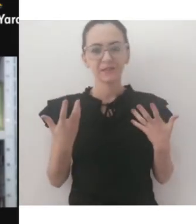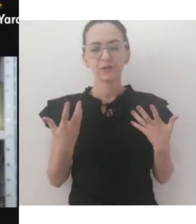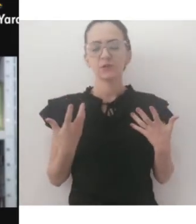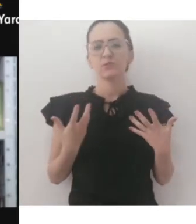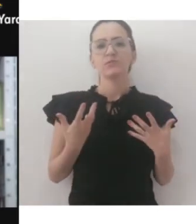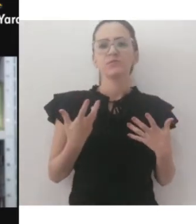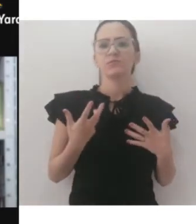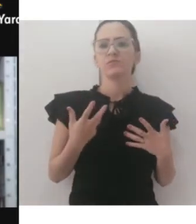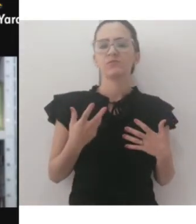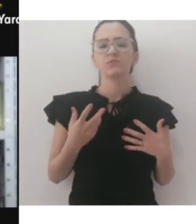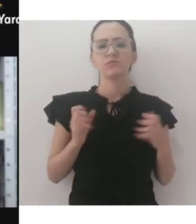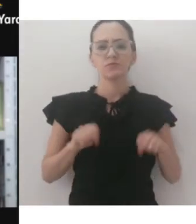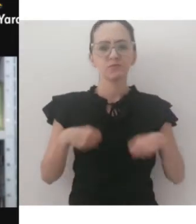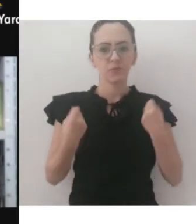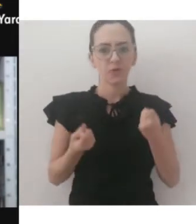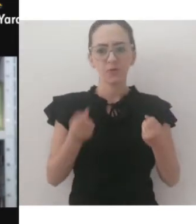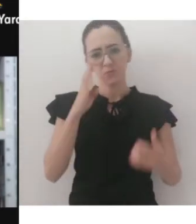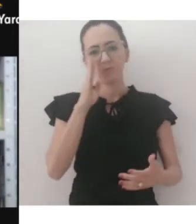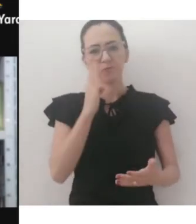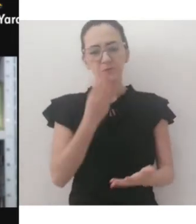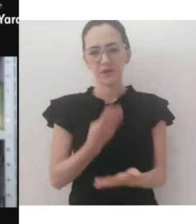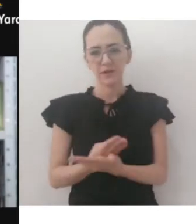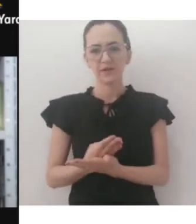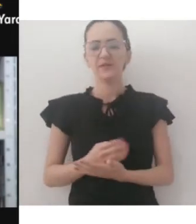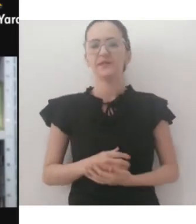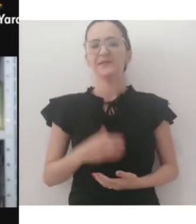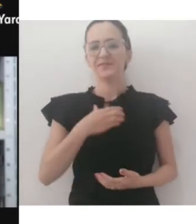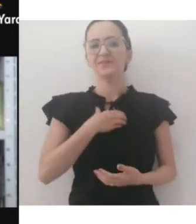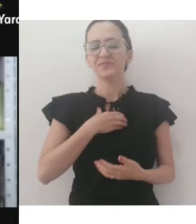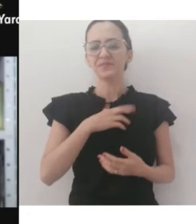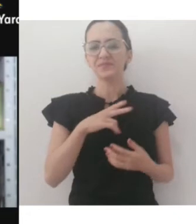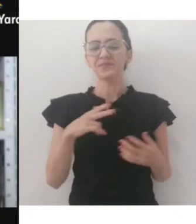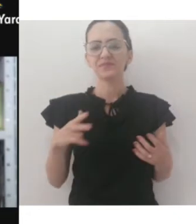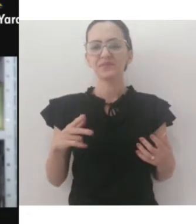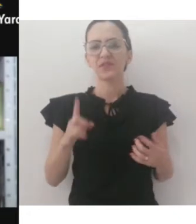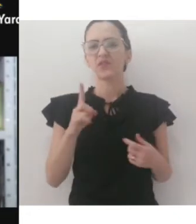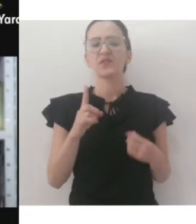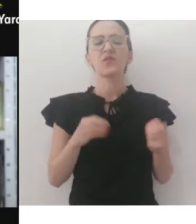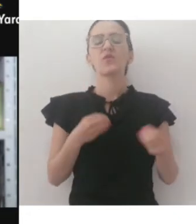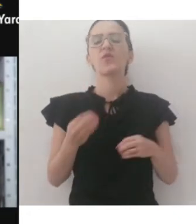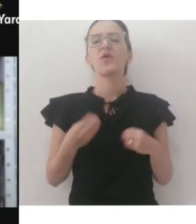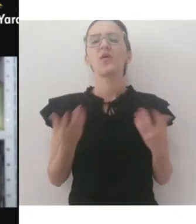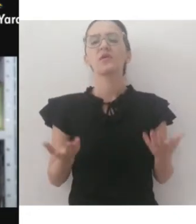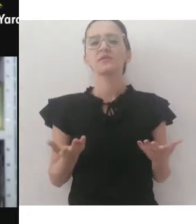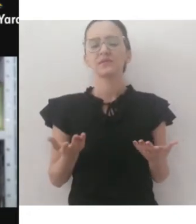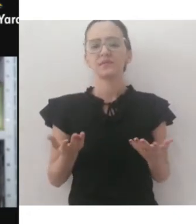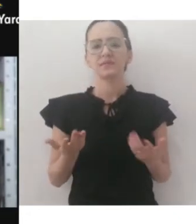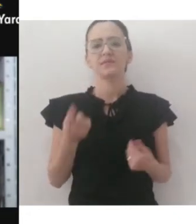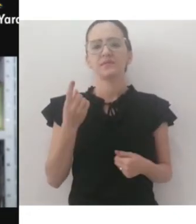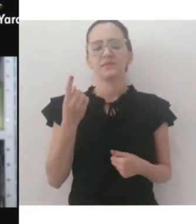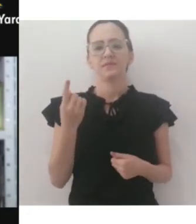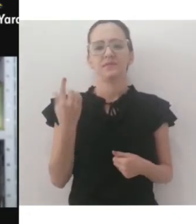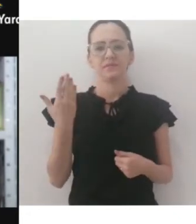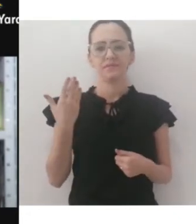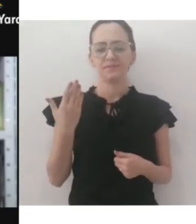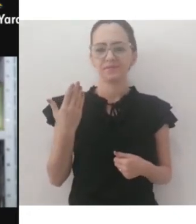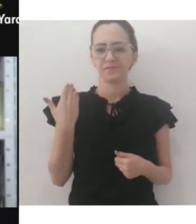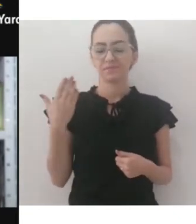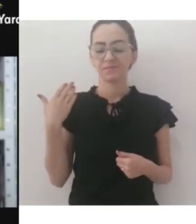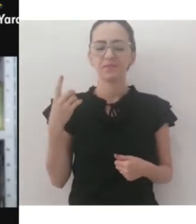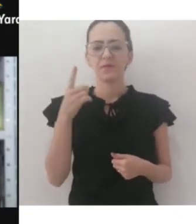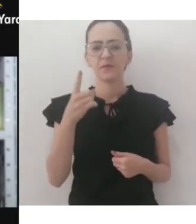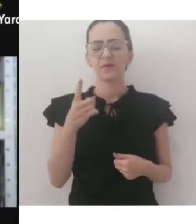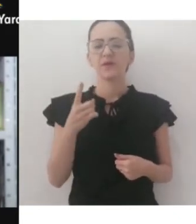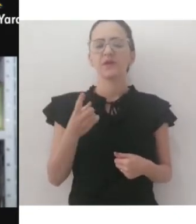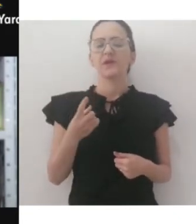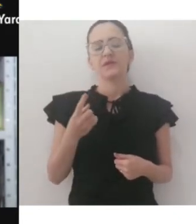de entusiasmo, de garra e de confiança. Como é que isso surgiu? Como é que você viveu isso? Você